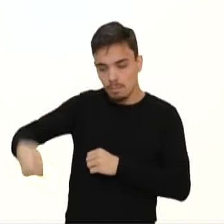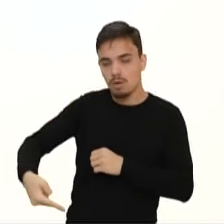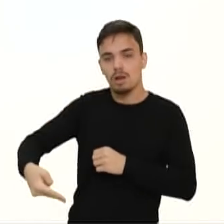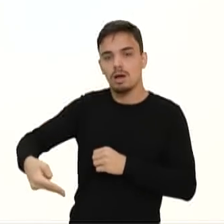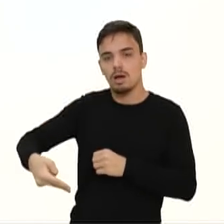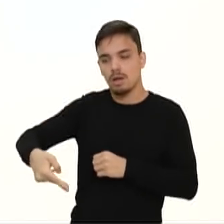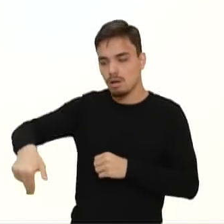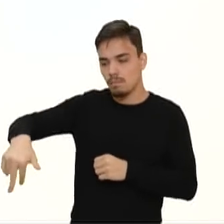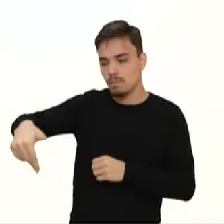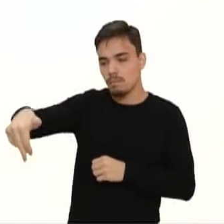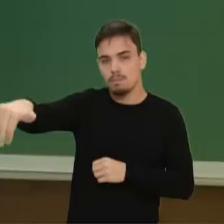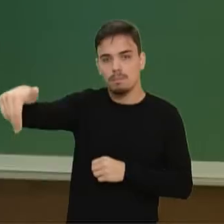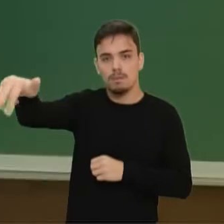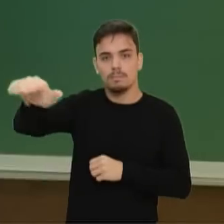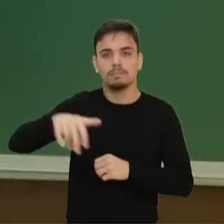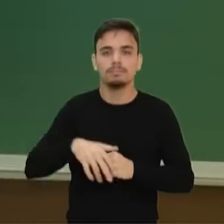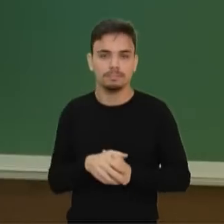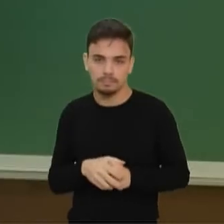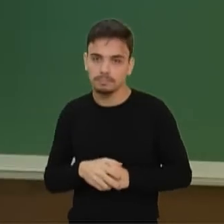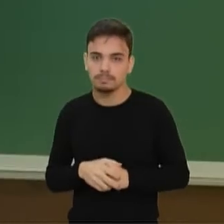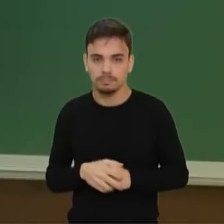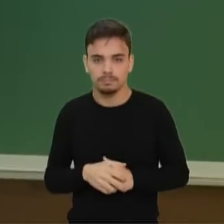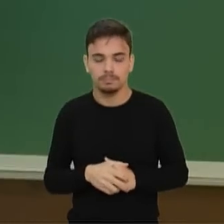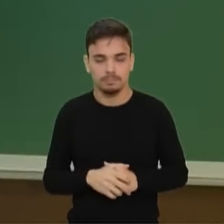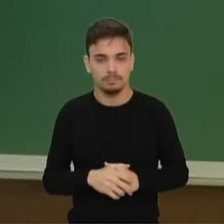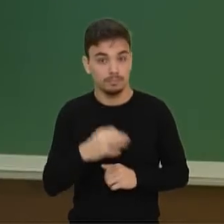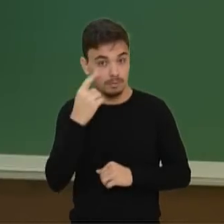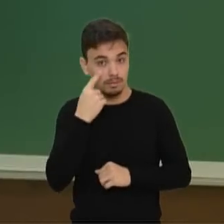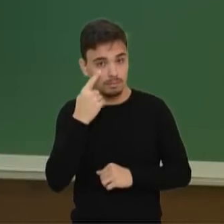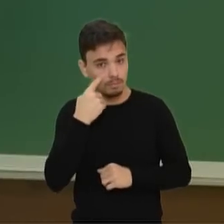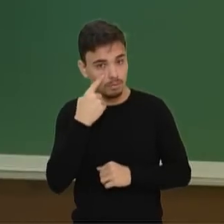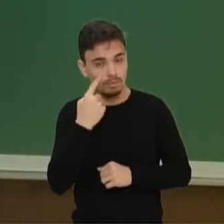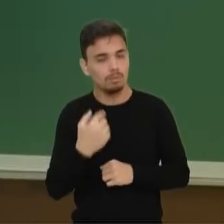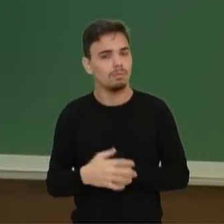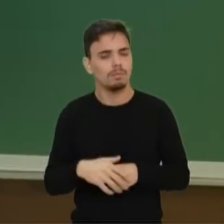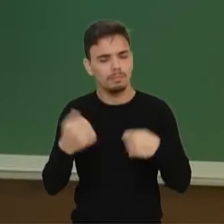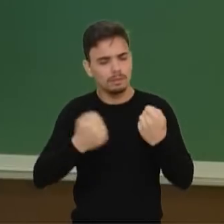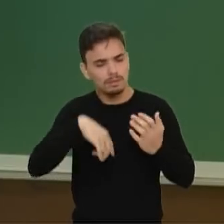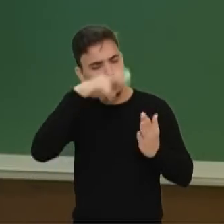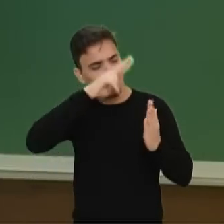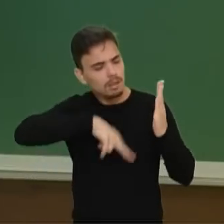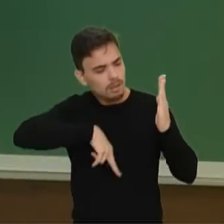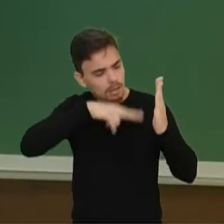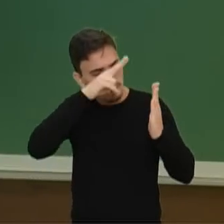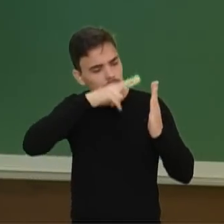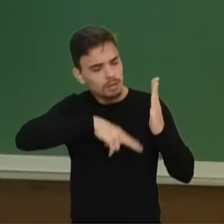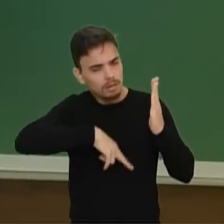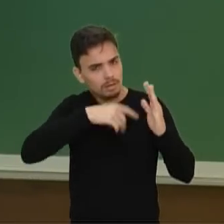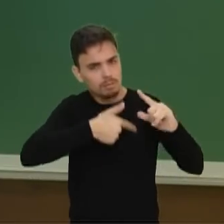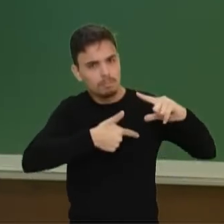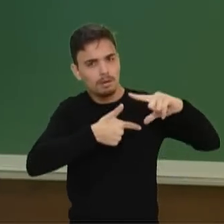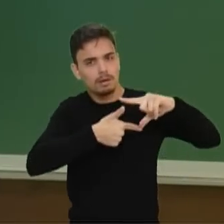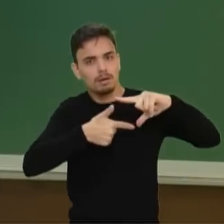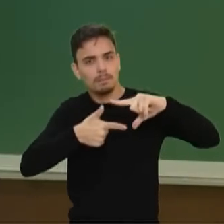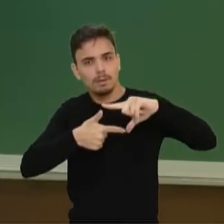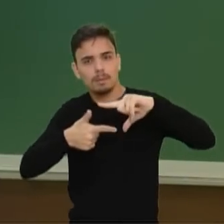e ia a pé. Olha, gente, então ali nós temos que ler as